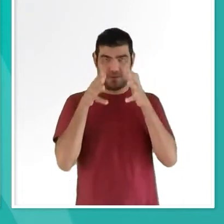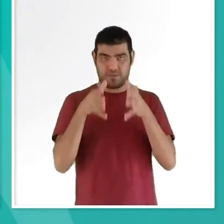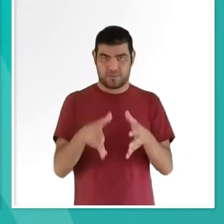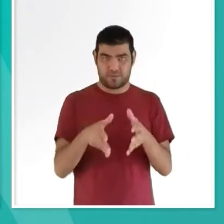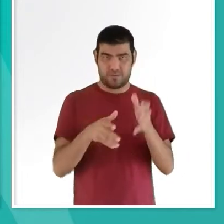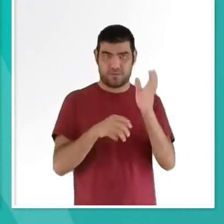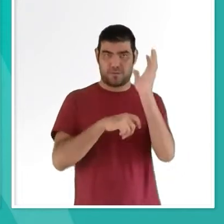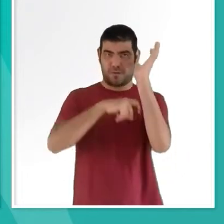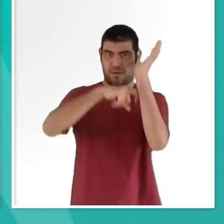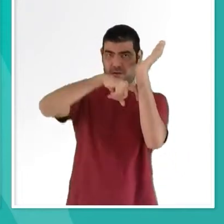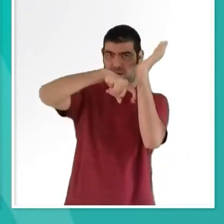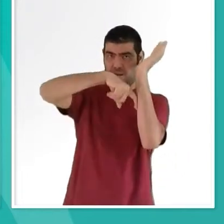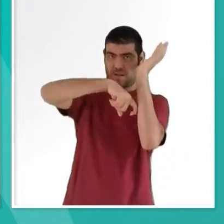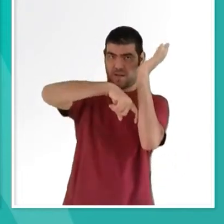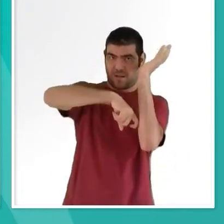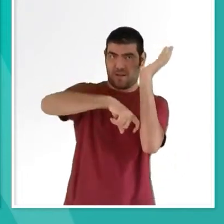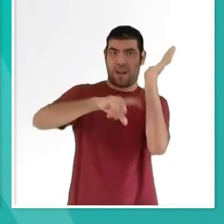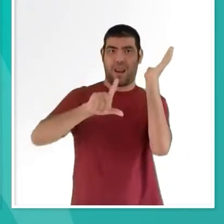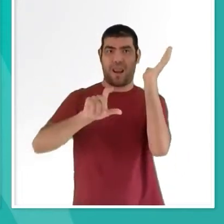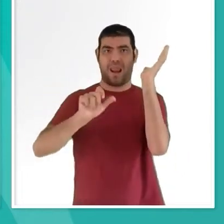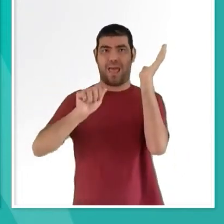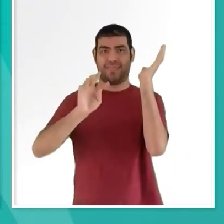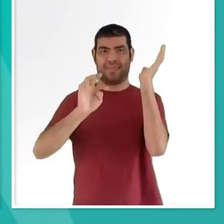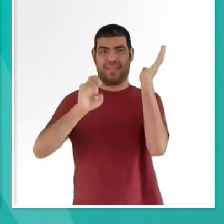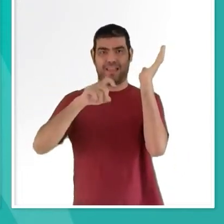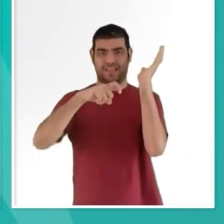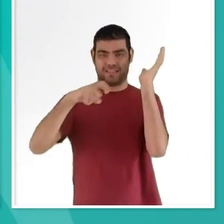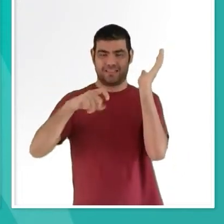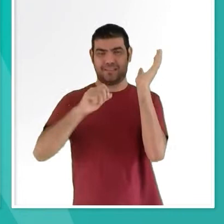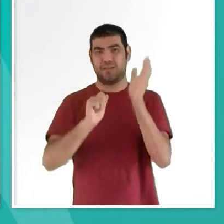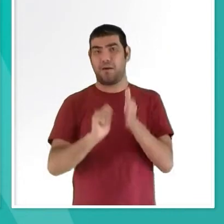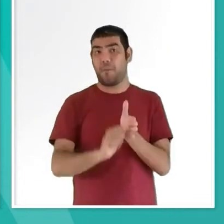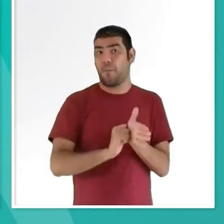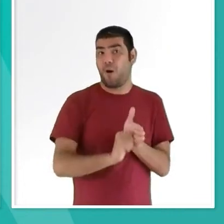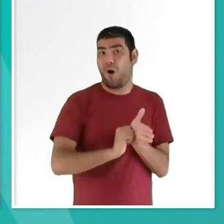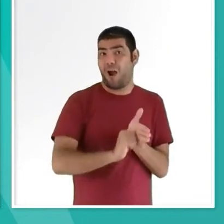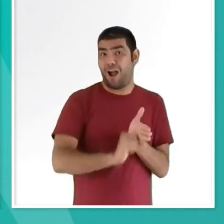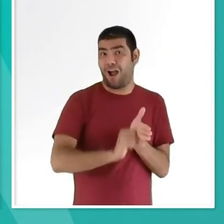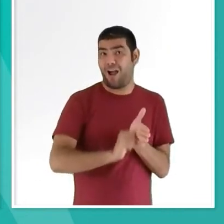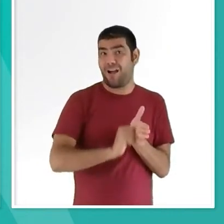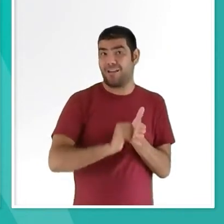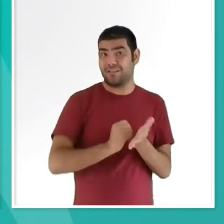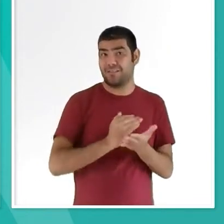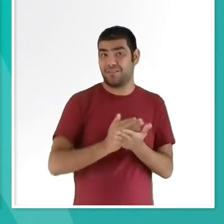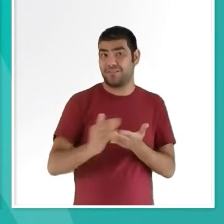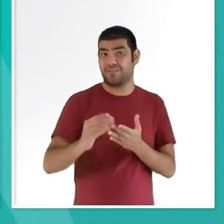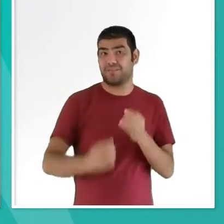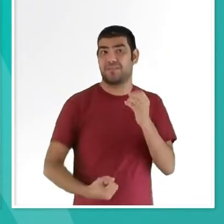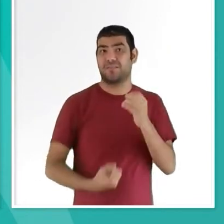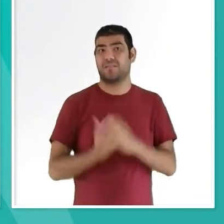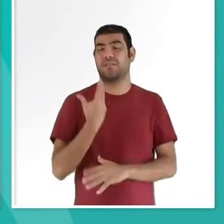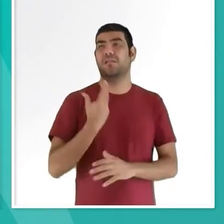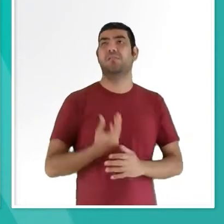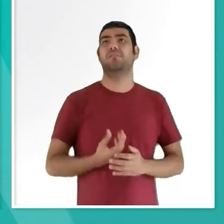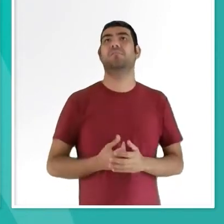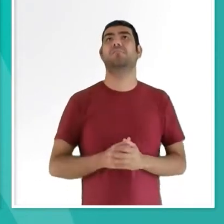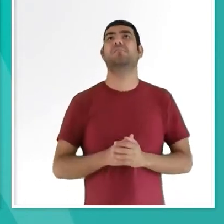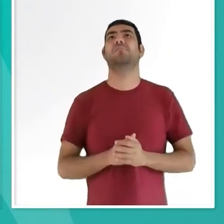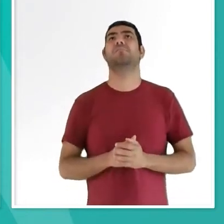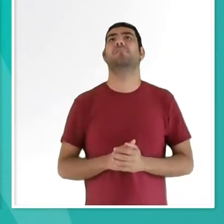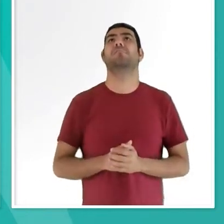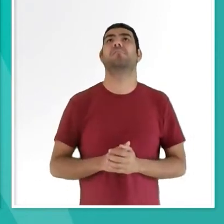do látex, né? Da onde surgiu aí o período da borracha, que engrandeceu a